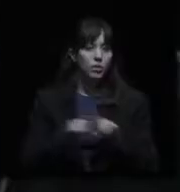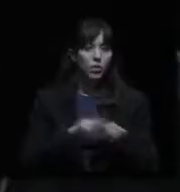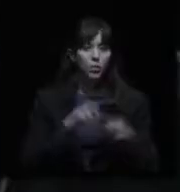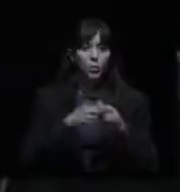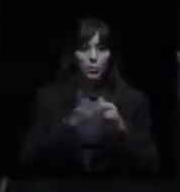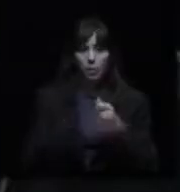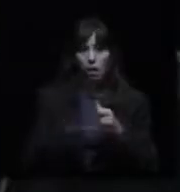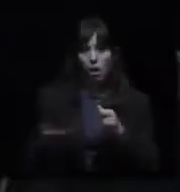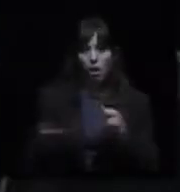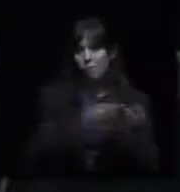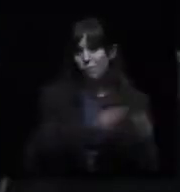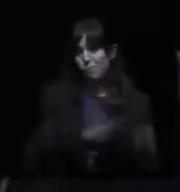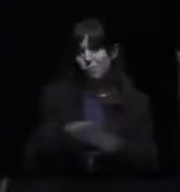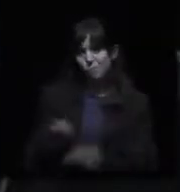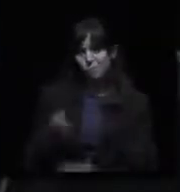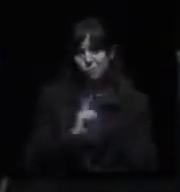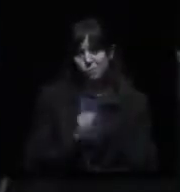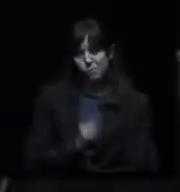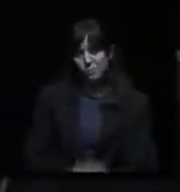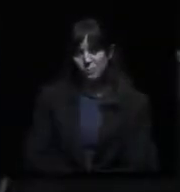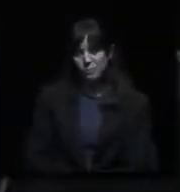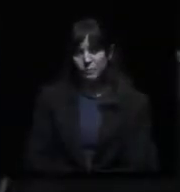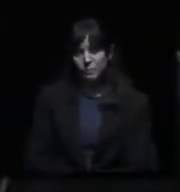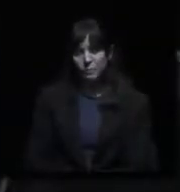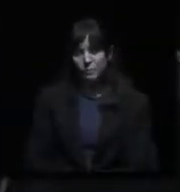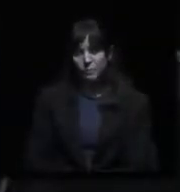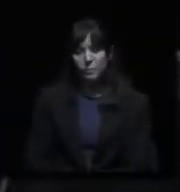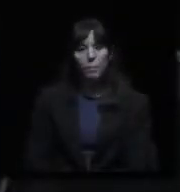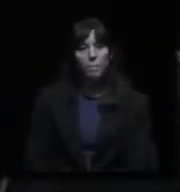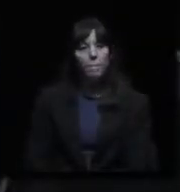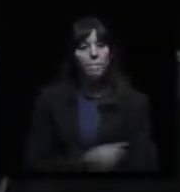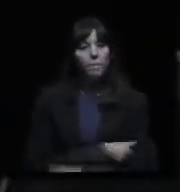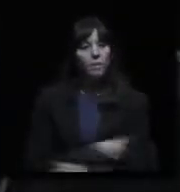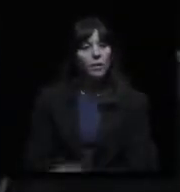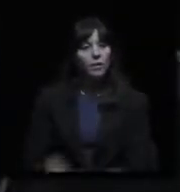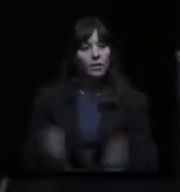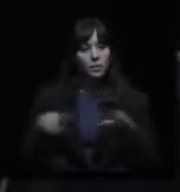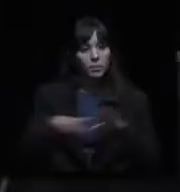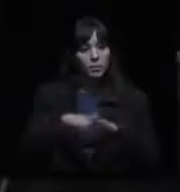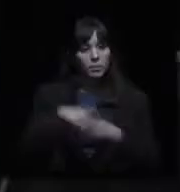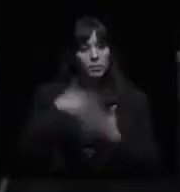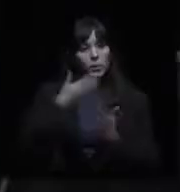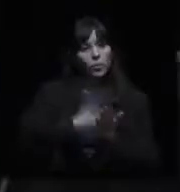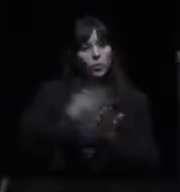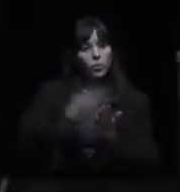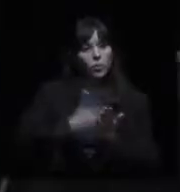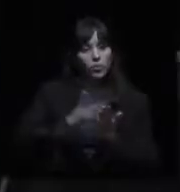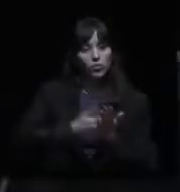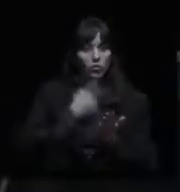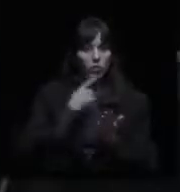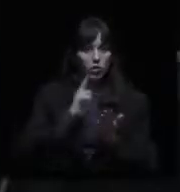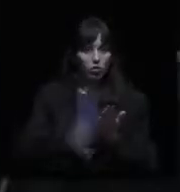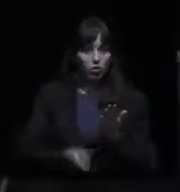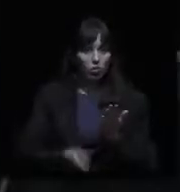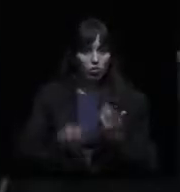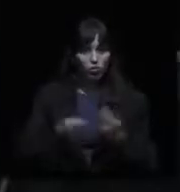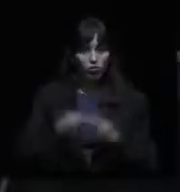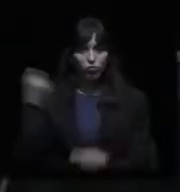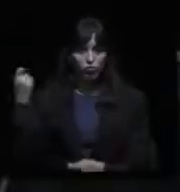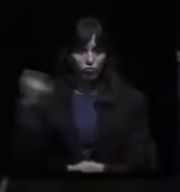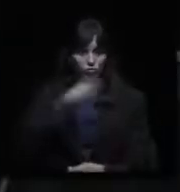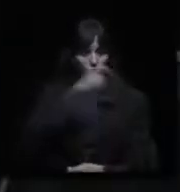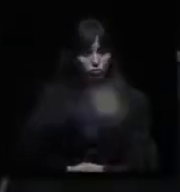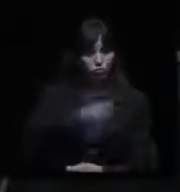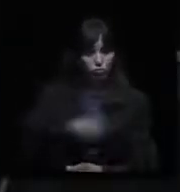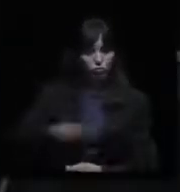os problemas. No Pilar 1, uma cidade participada, os documentos referem que a desincronização entre os